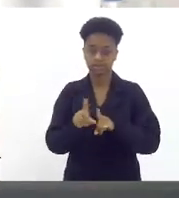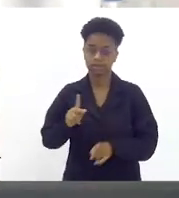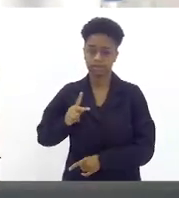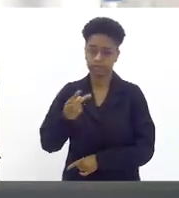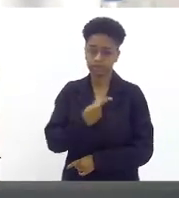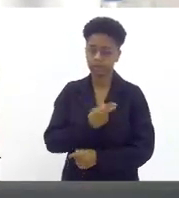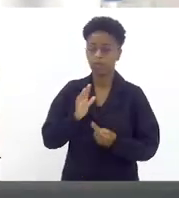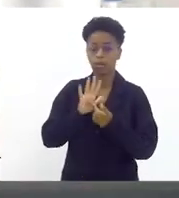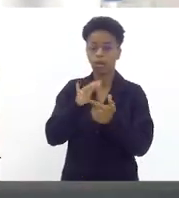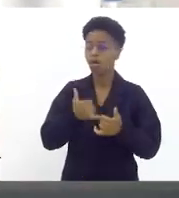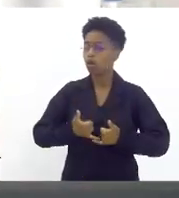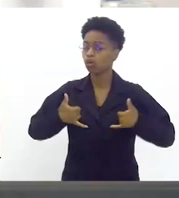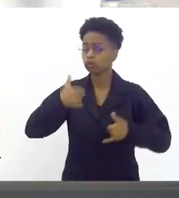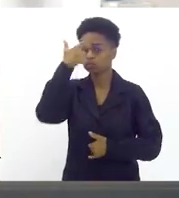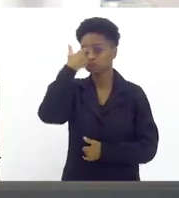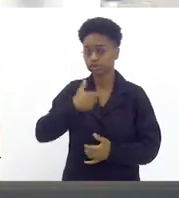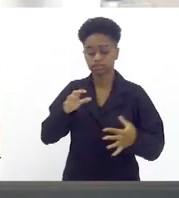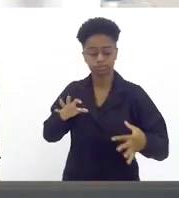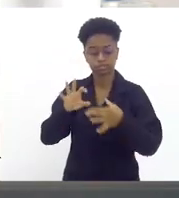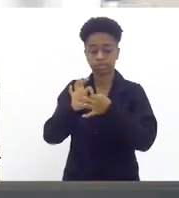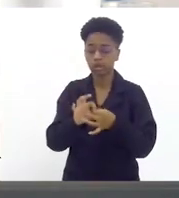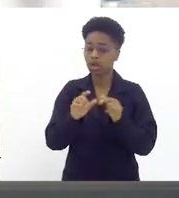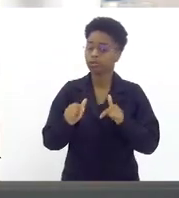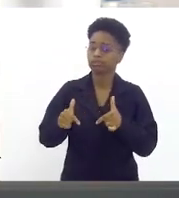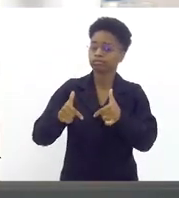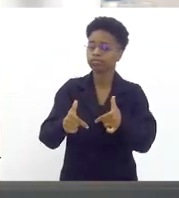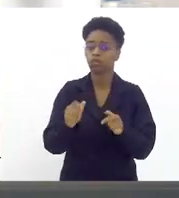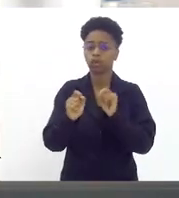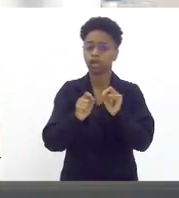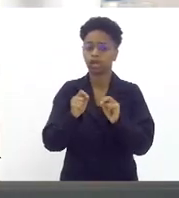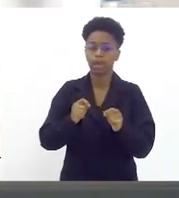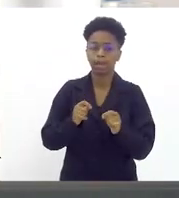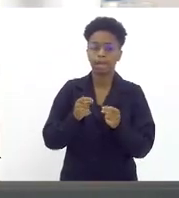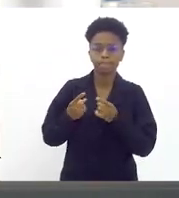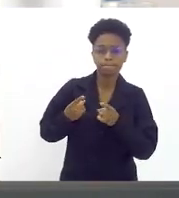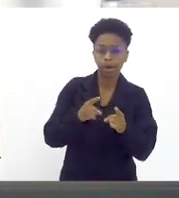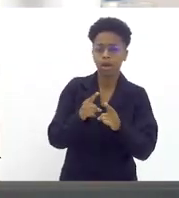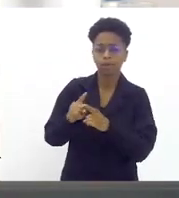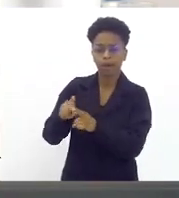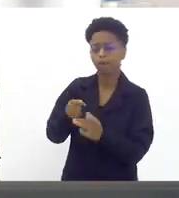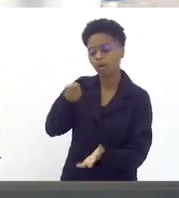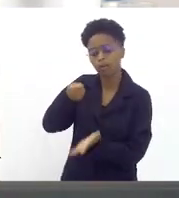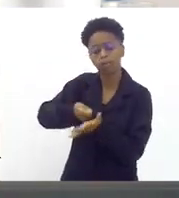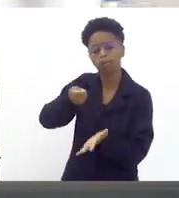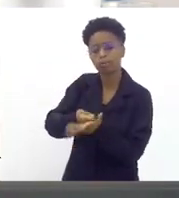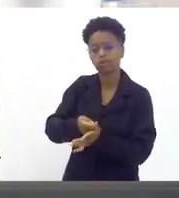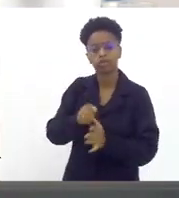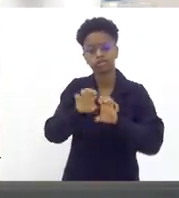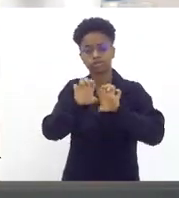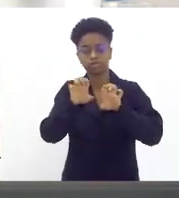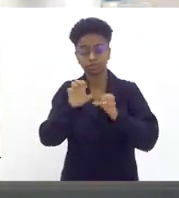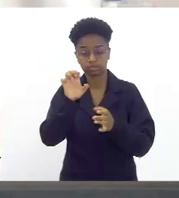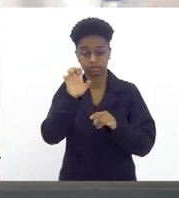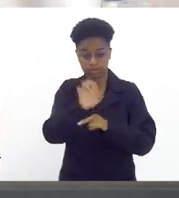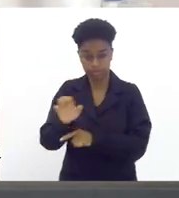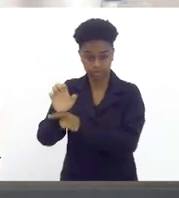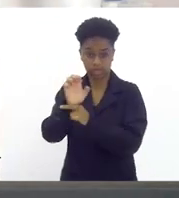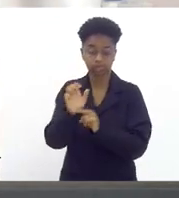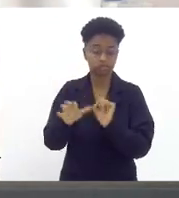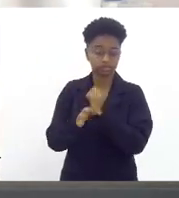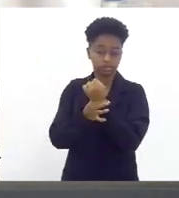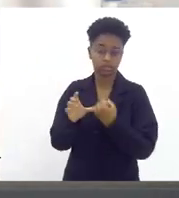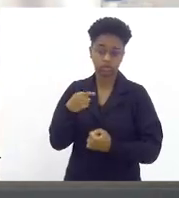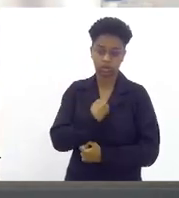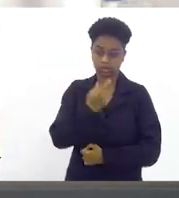de ser aliado a uma agenda que interpela o Estado na sua obrigação de garantir para nós, pessoas